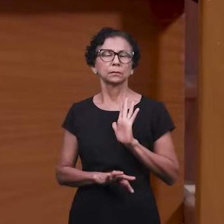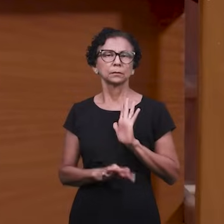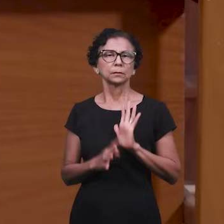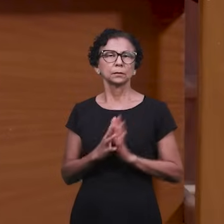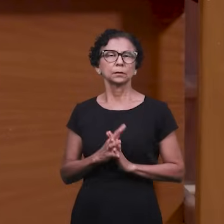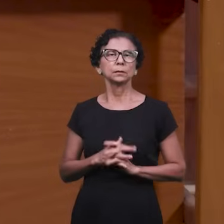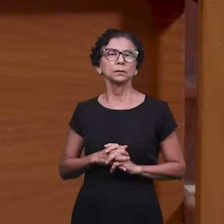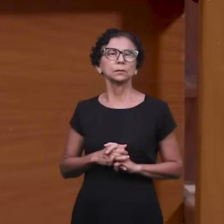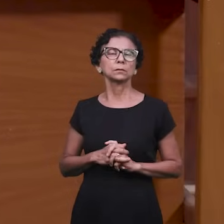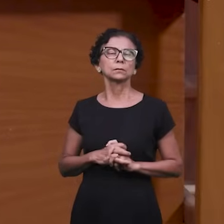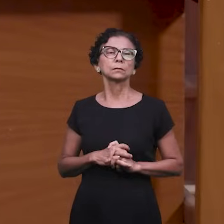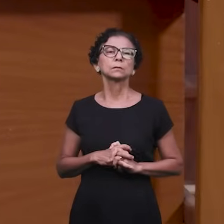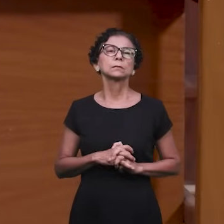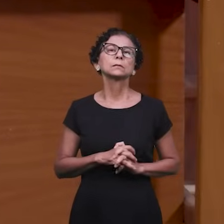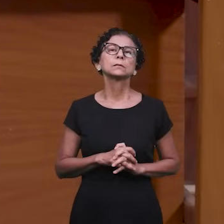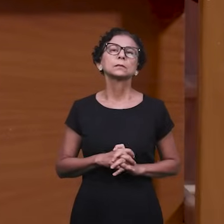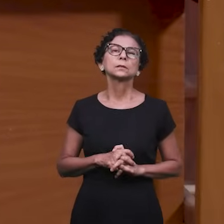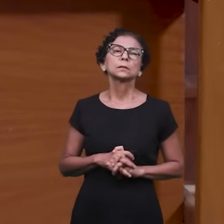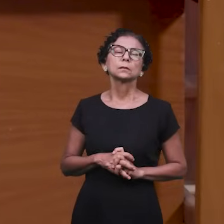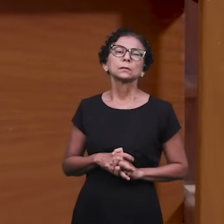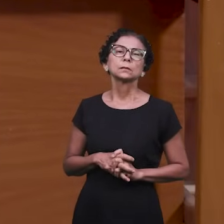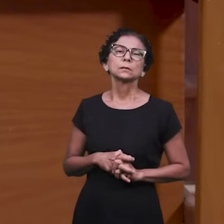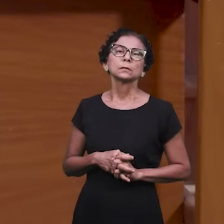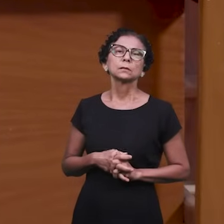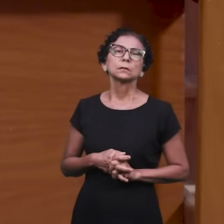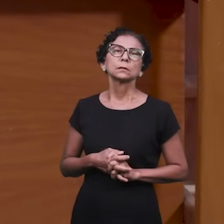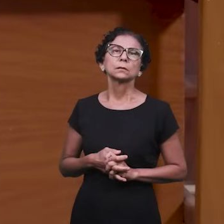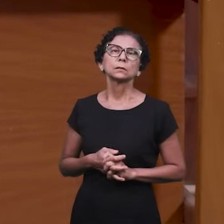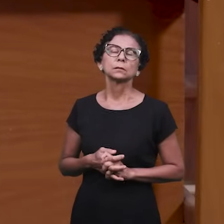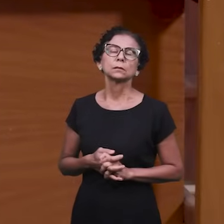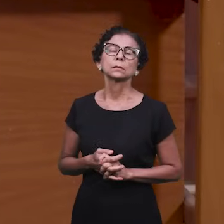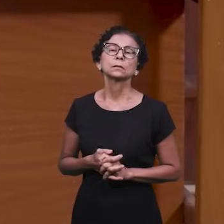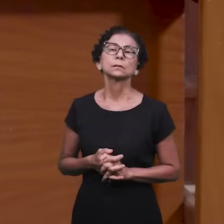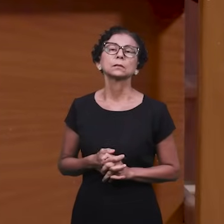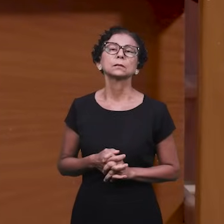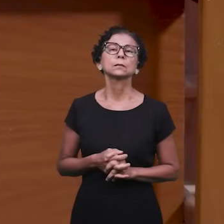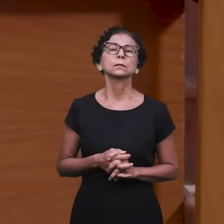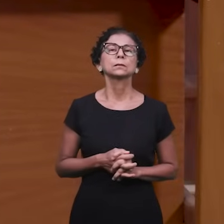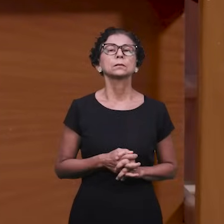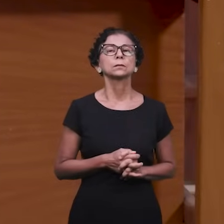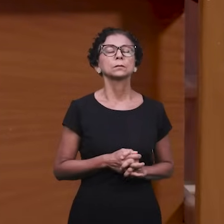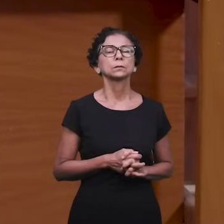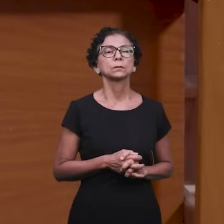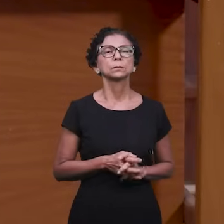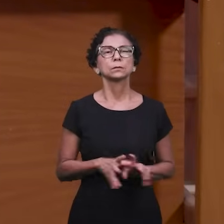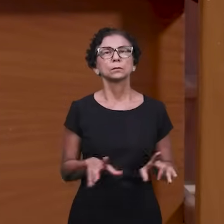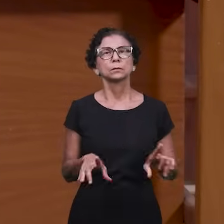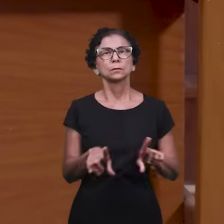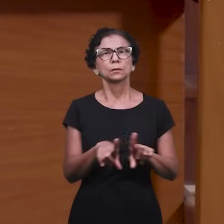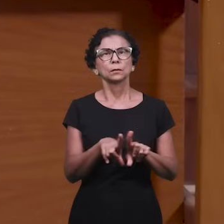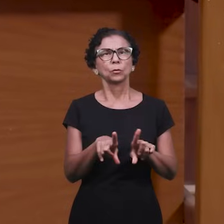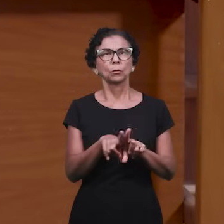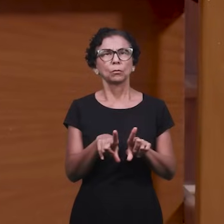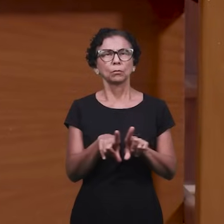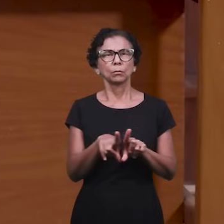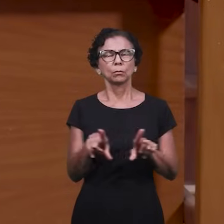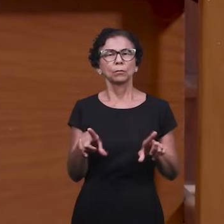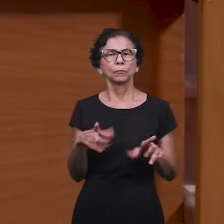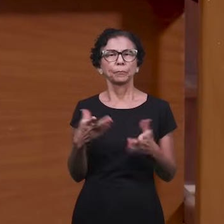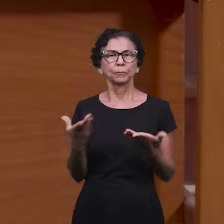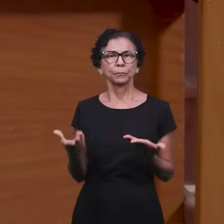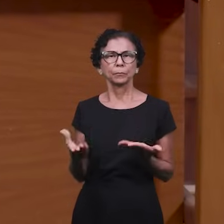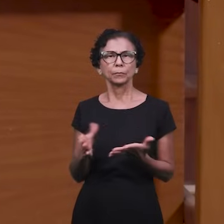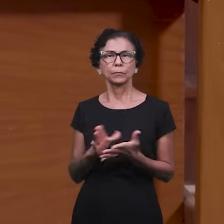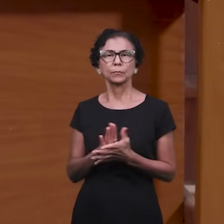guardando. Pastor Adailson, Pois não. tem um texto também nas cartas de Paulo, que